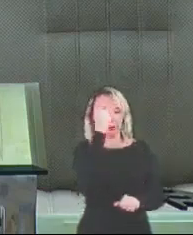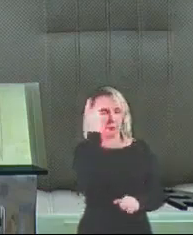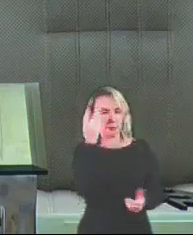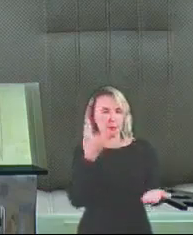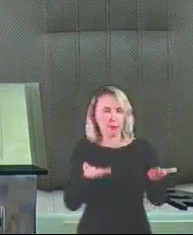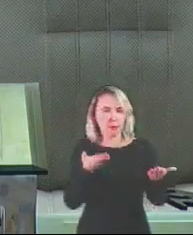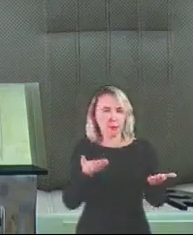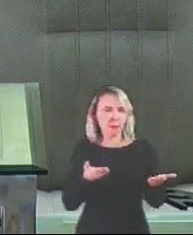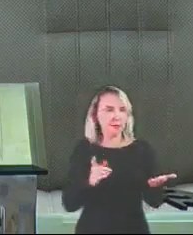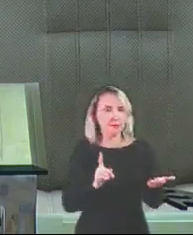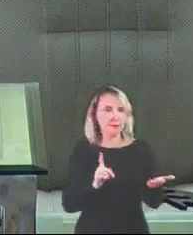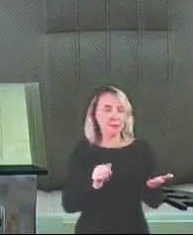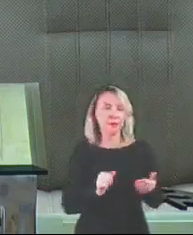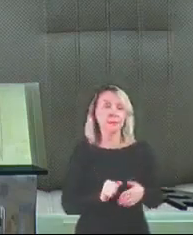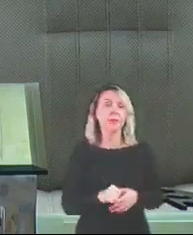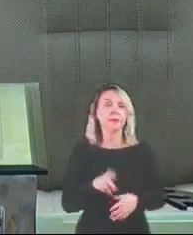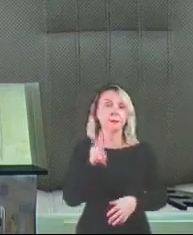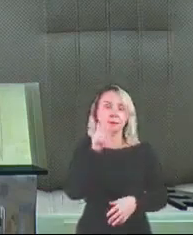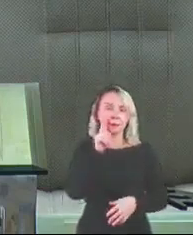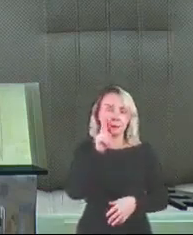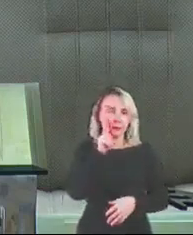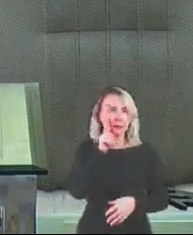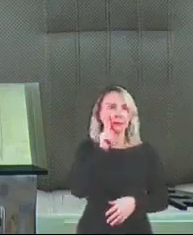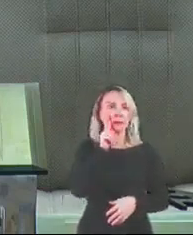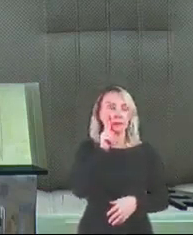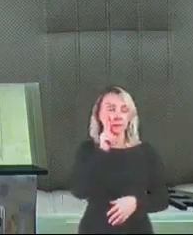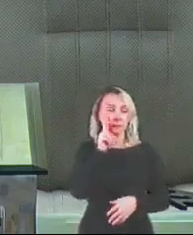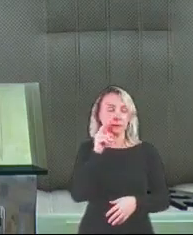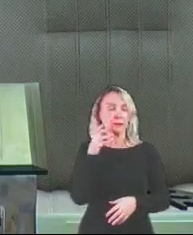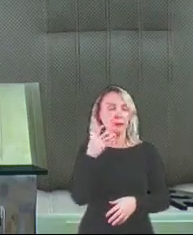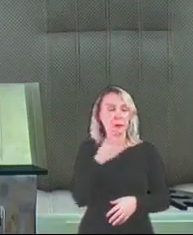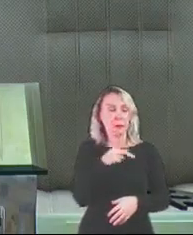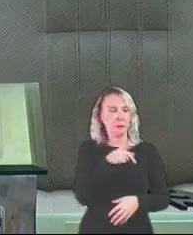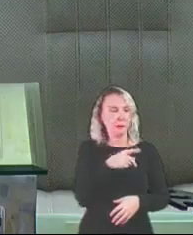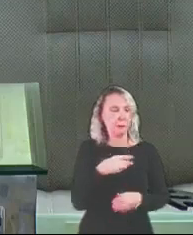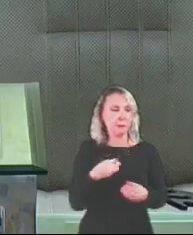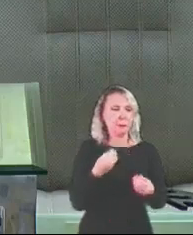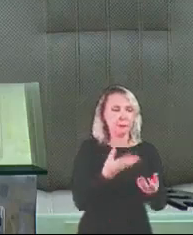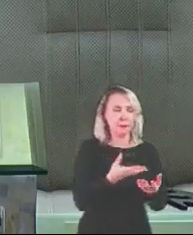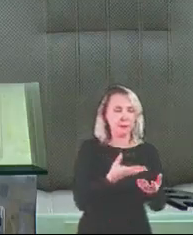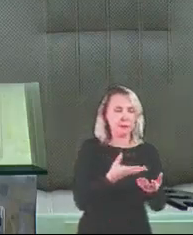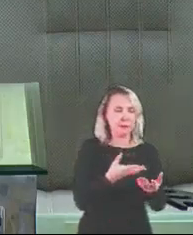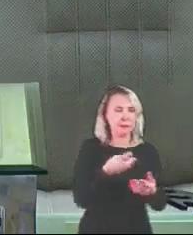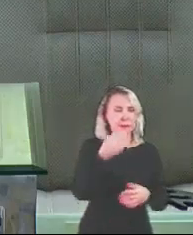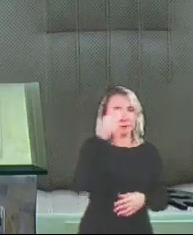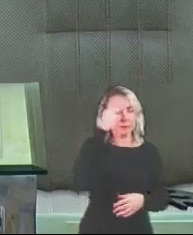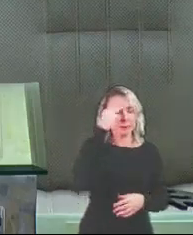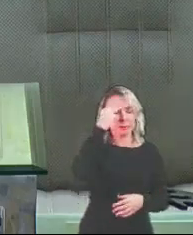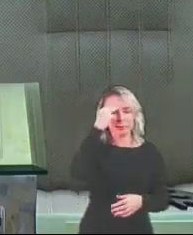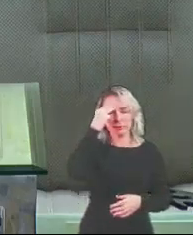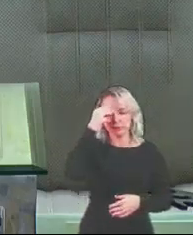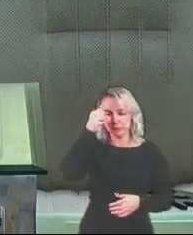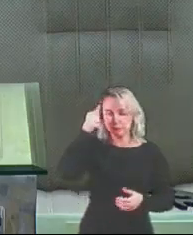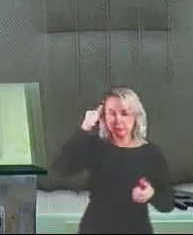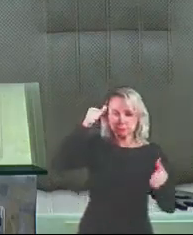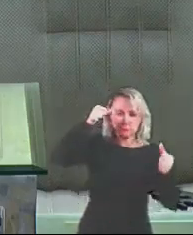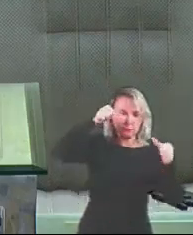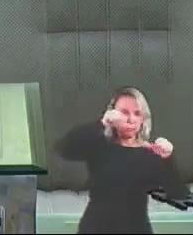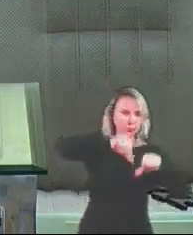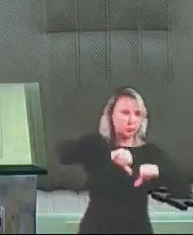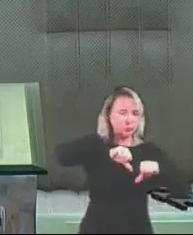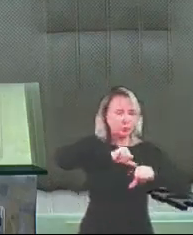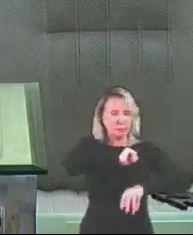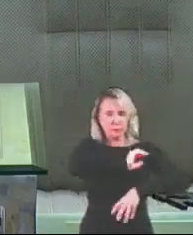vinho traz a vergonha, porque tira a sanidade mental. E os rabinos, quando escreve a Torá,